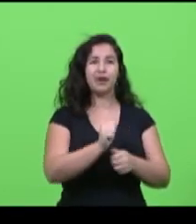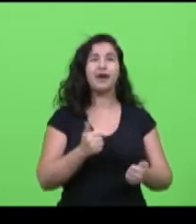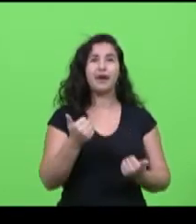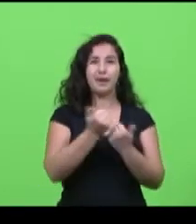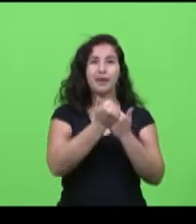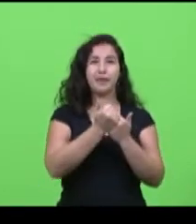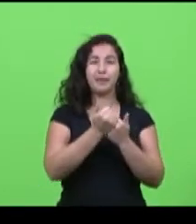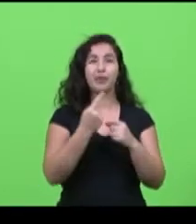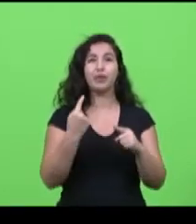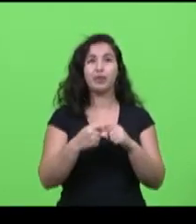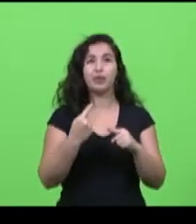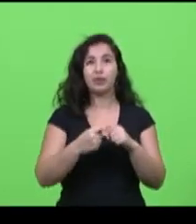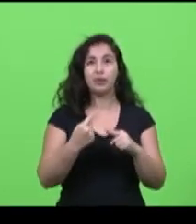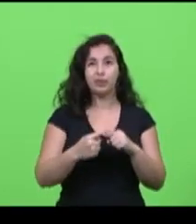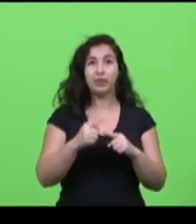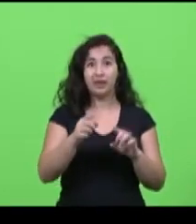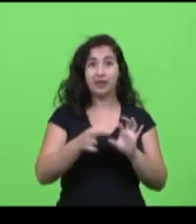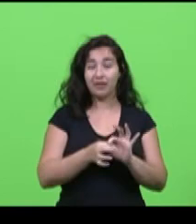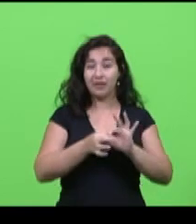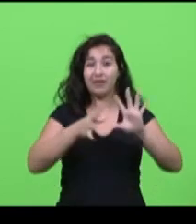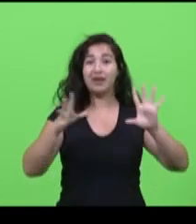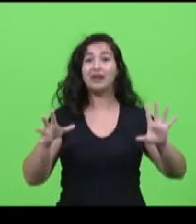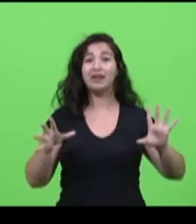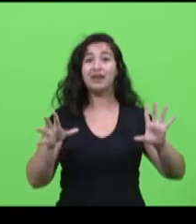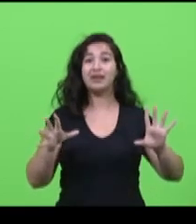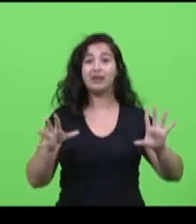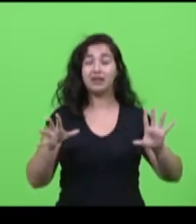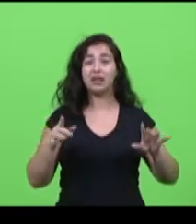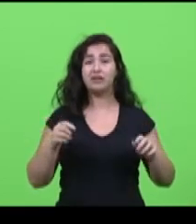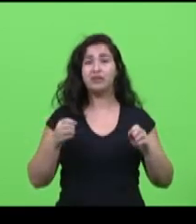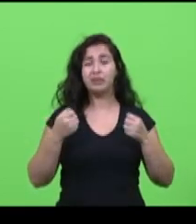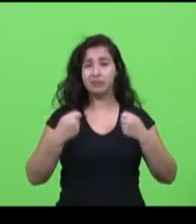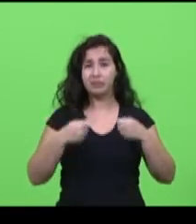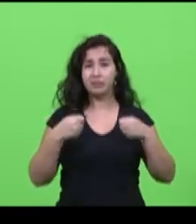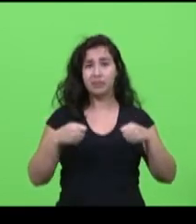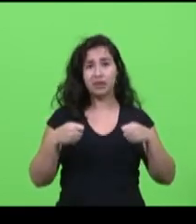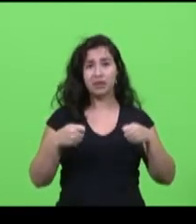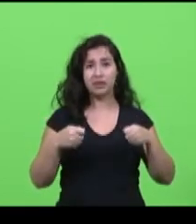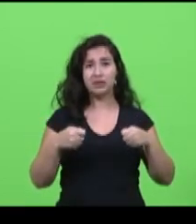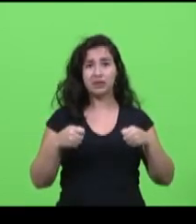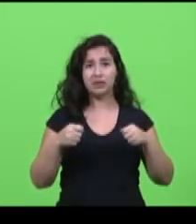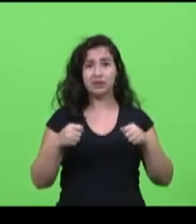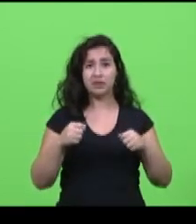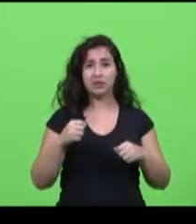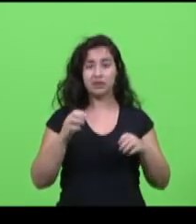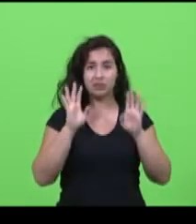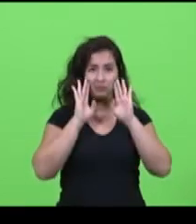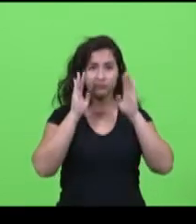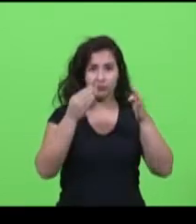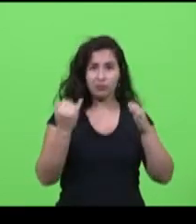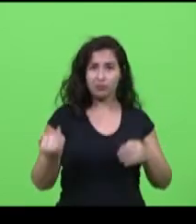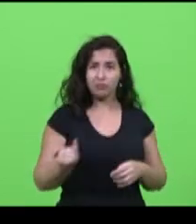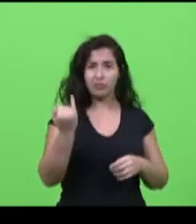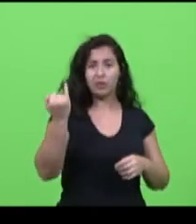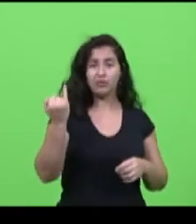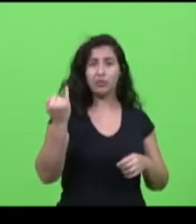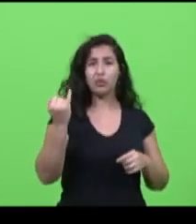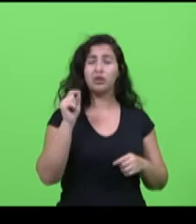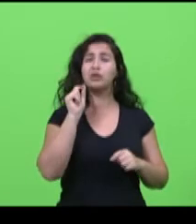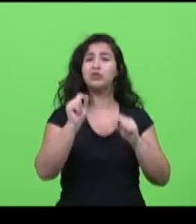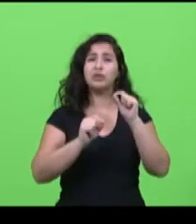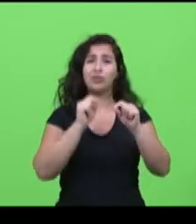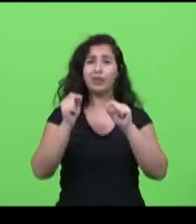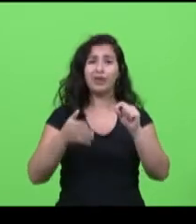baseando na questão das liberdades, nós temos que dar essa importância de definir o que seria melhor para